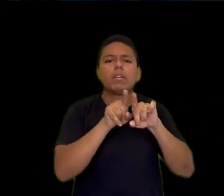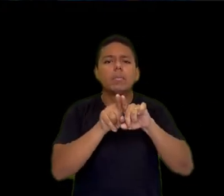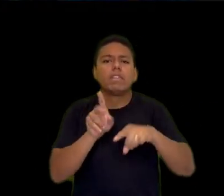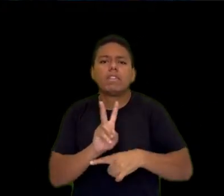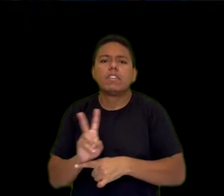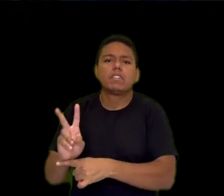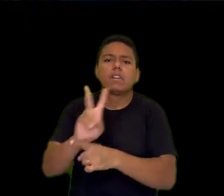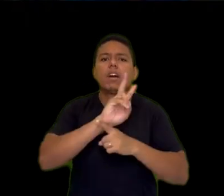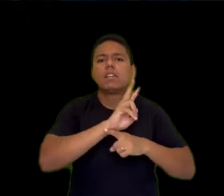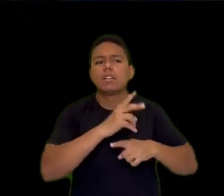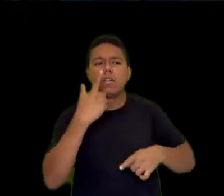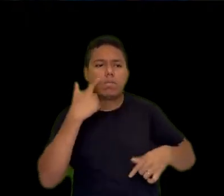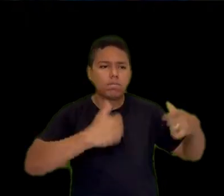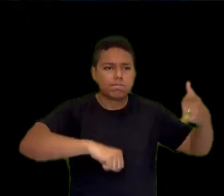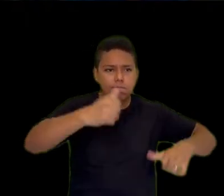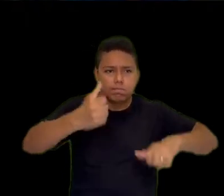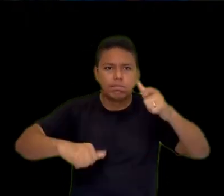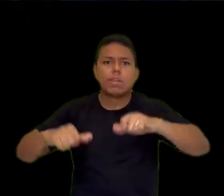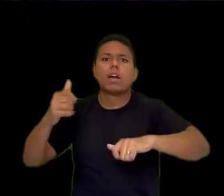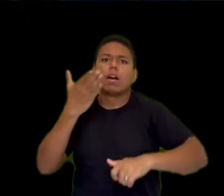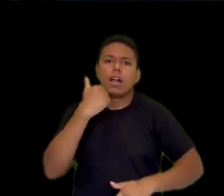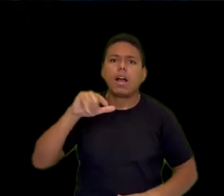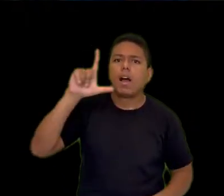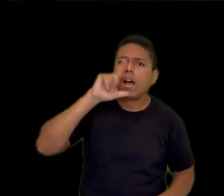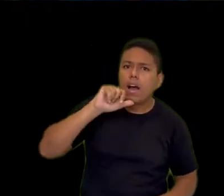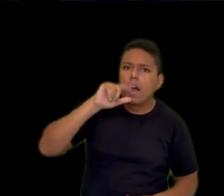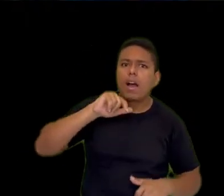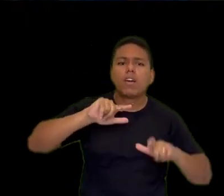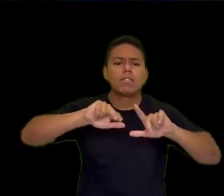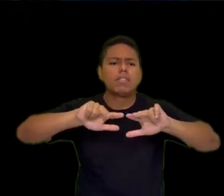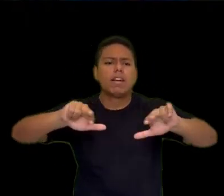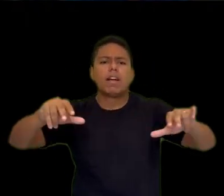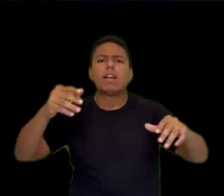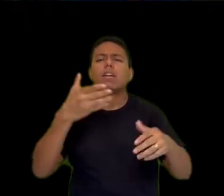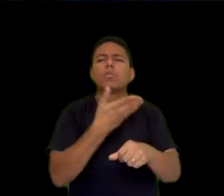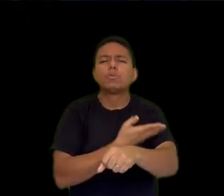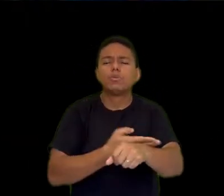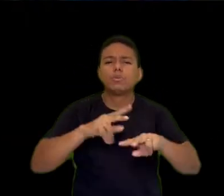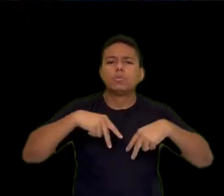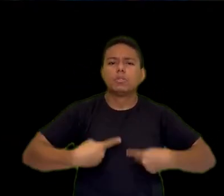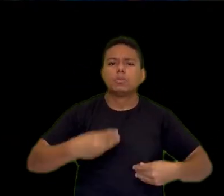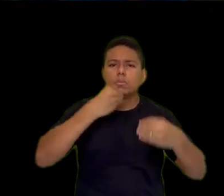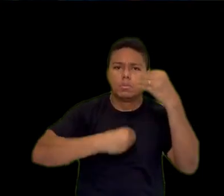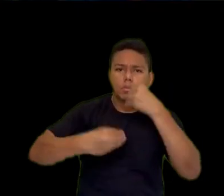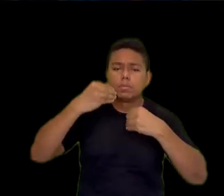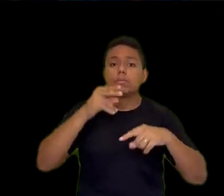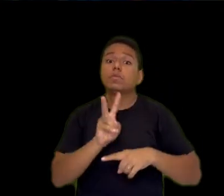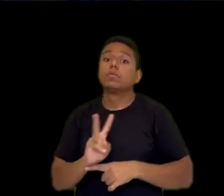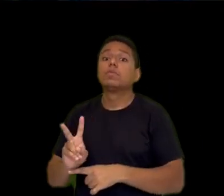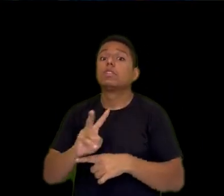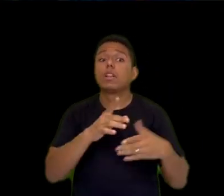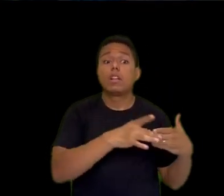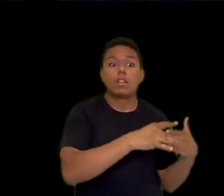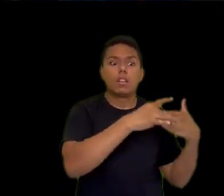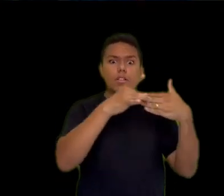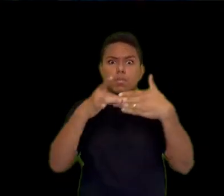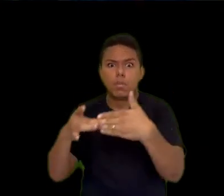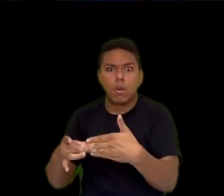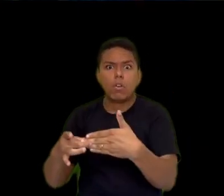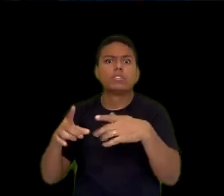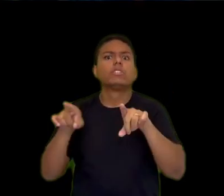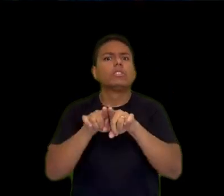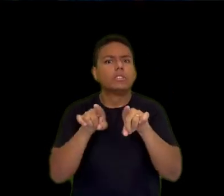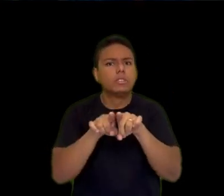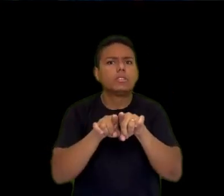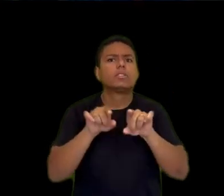humano, participação no controle e fiscalização da produção, transporte, de utilização e substâncias de produto psicoativo, conforme estava